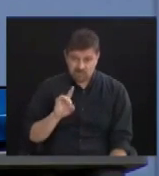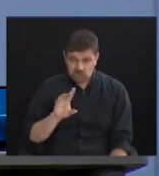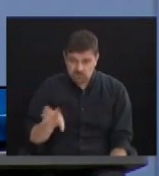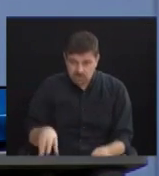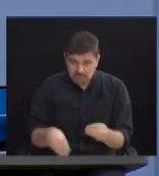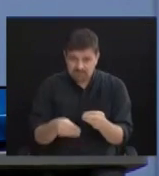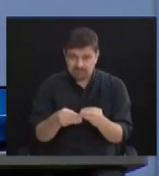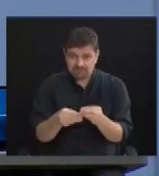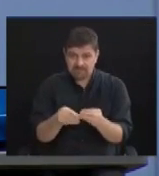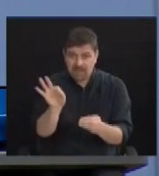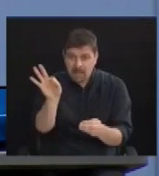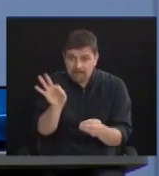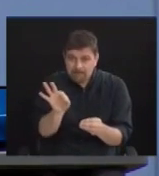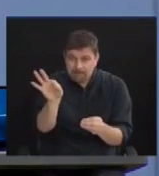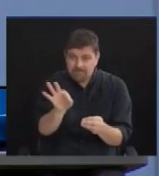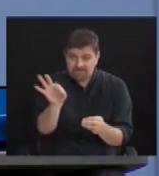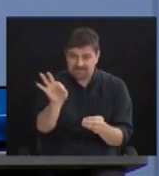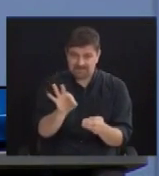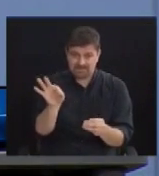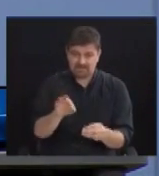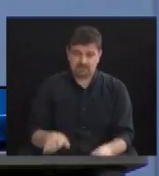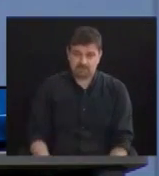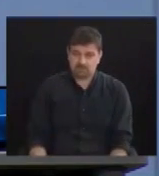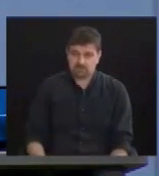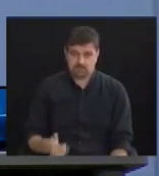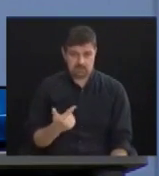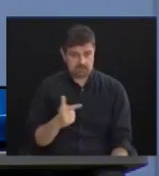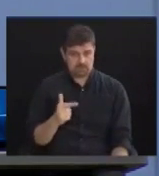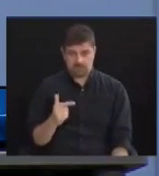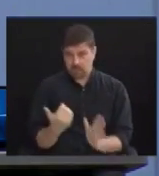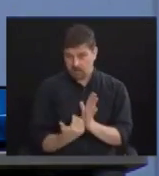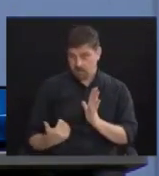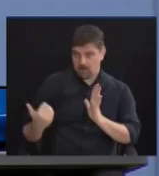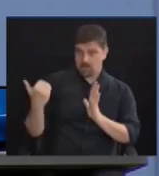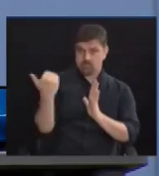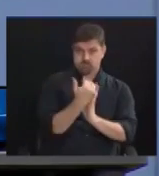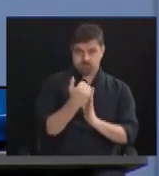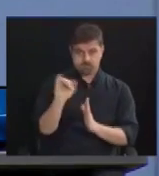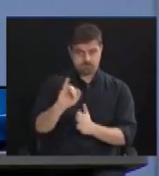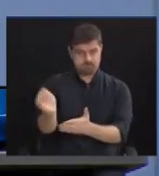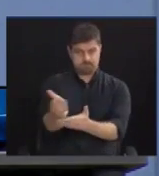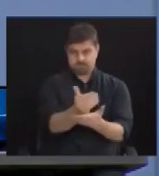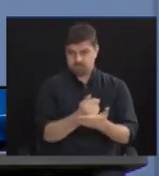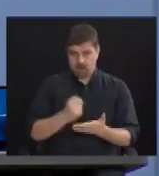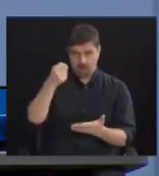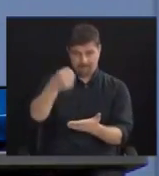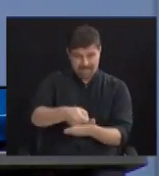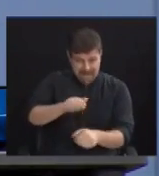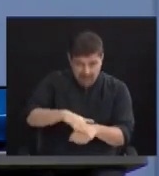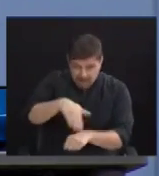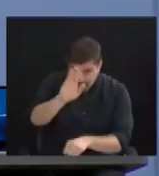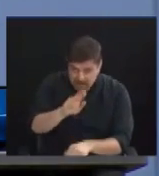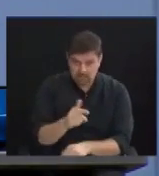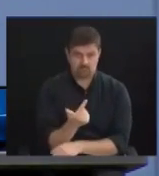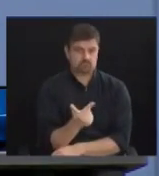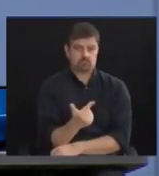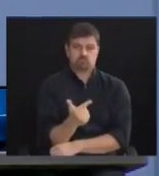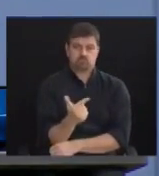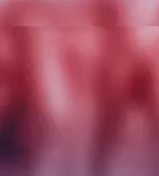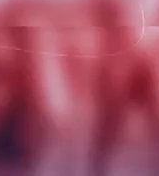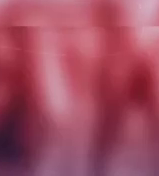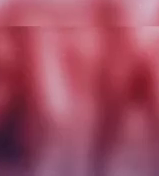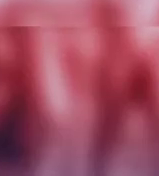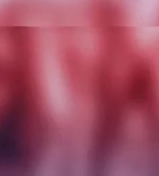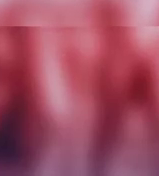correção monetária portanto não haverá aumento de imposto de iptu na cidade de